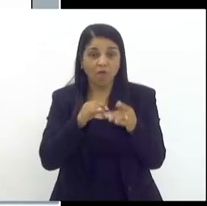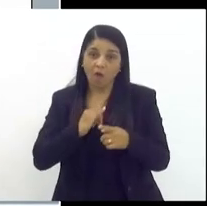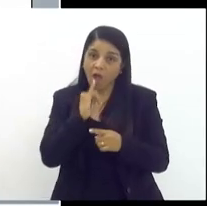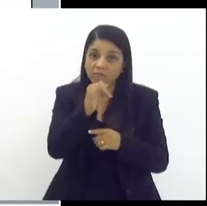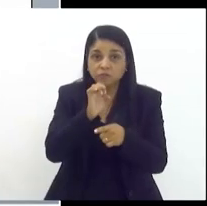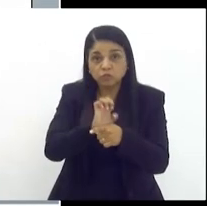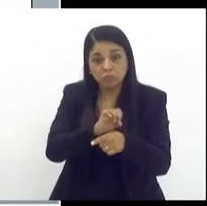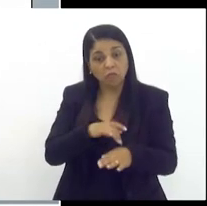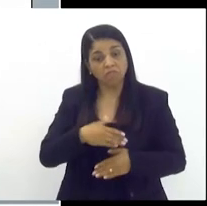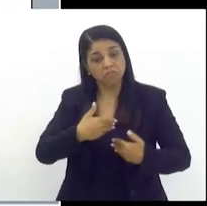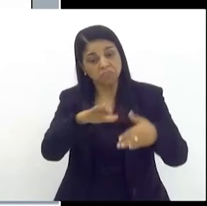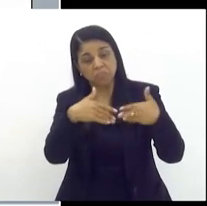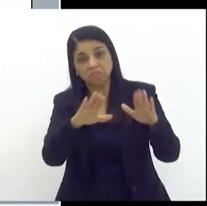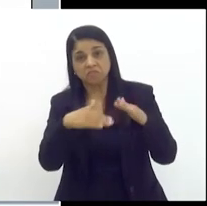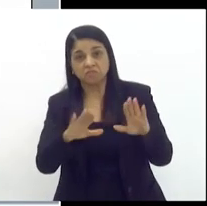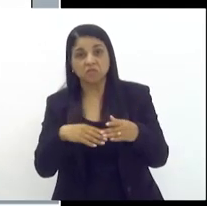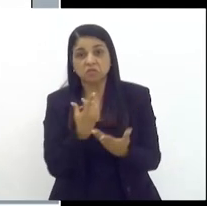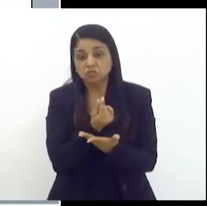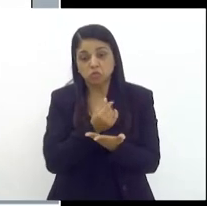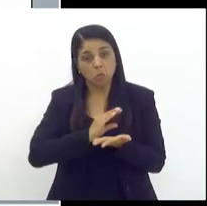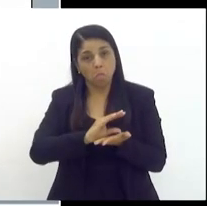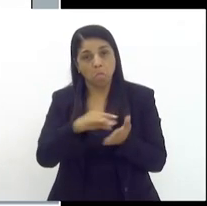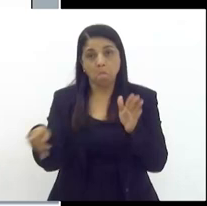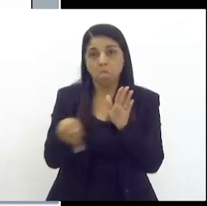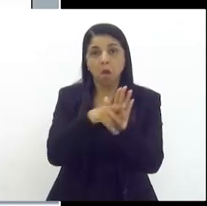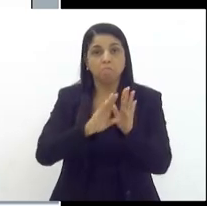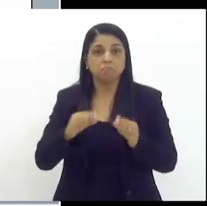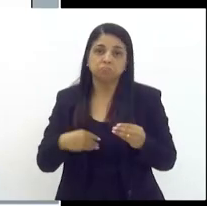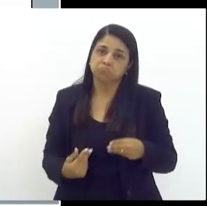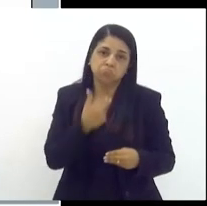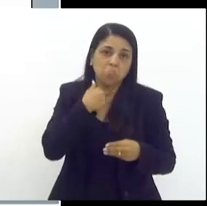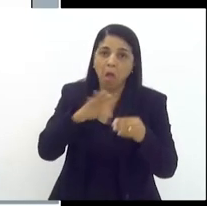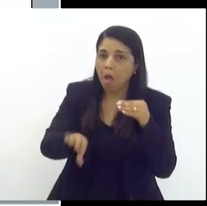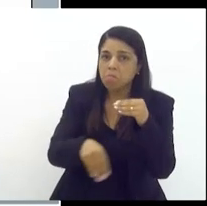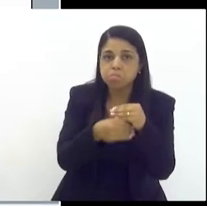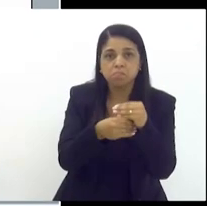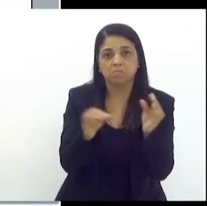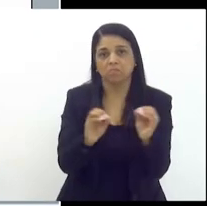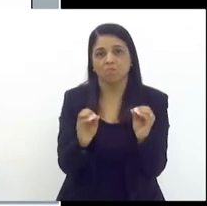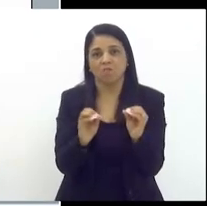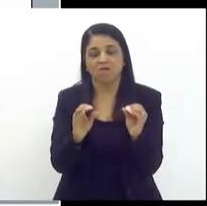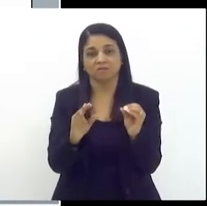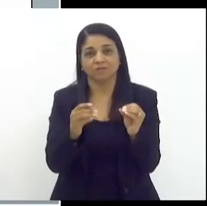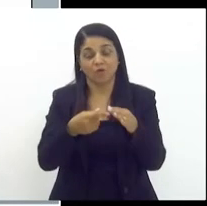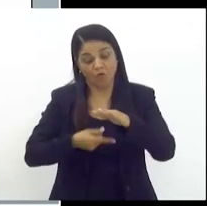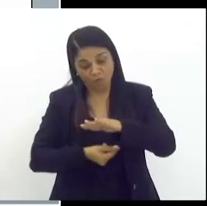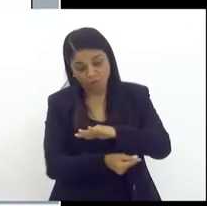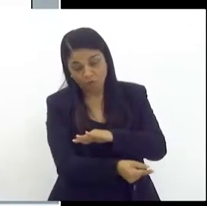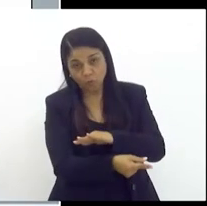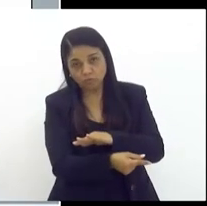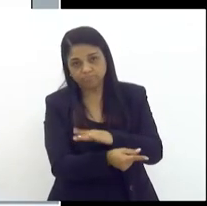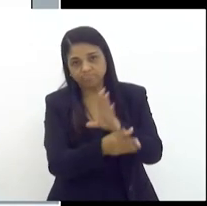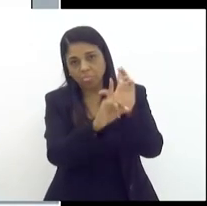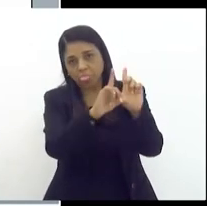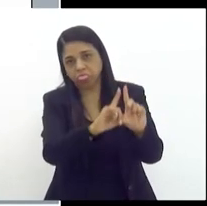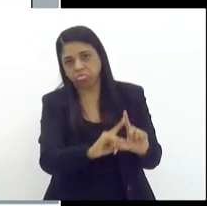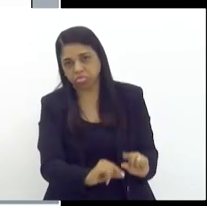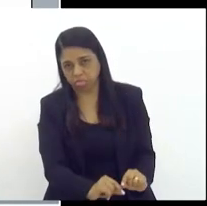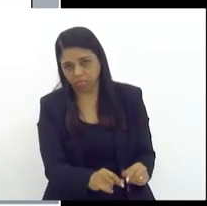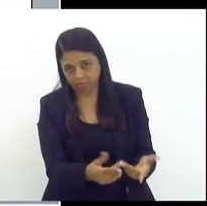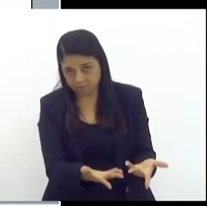que já é de vocês não pode adendar mais nada quer dizer o fundo foi para o ralo definitivamente